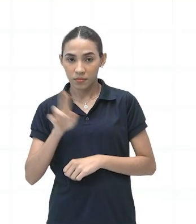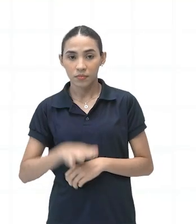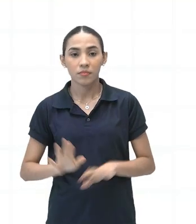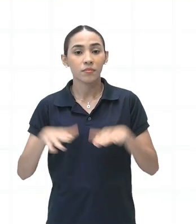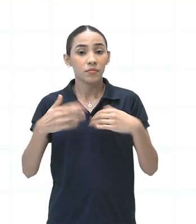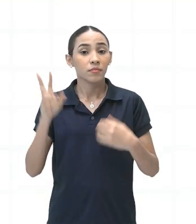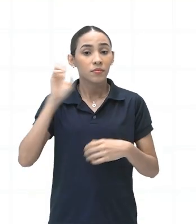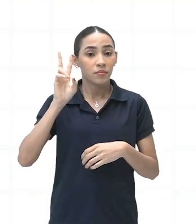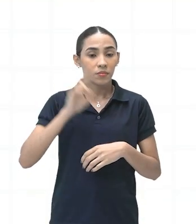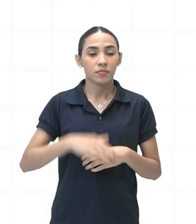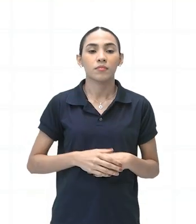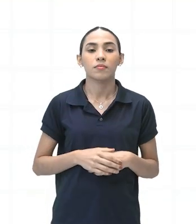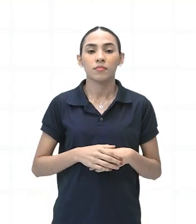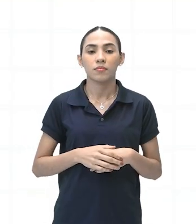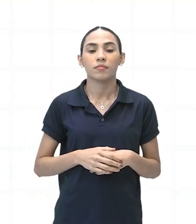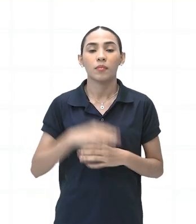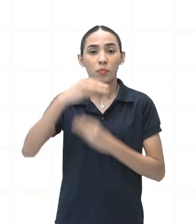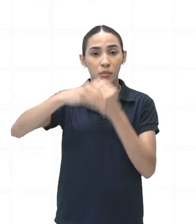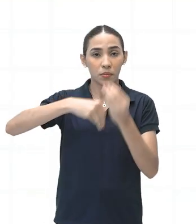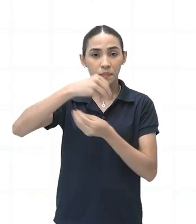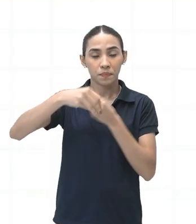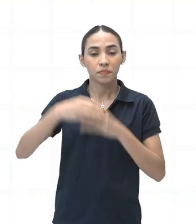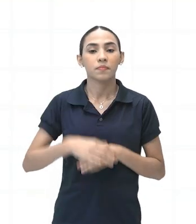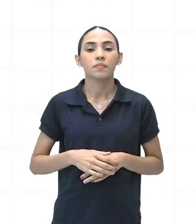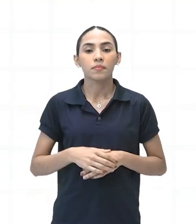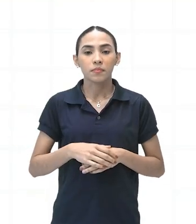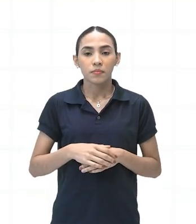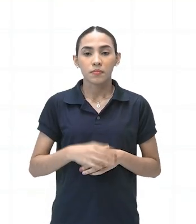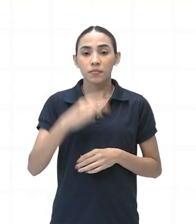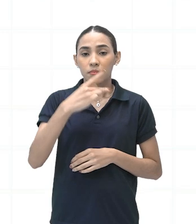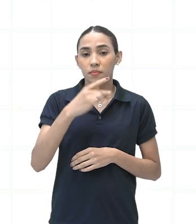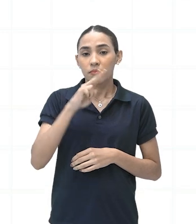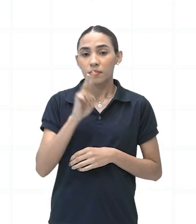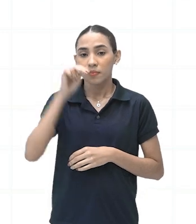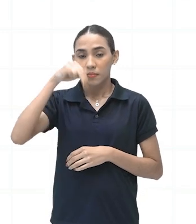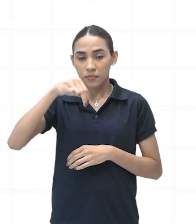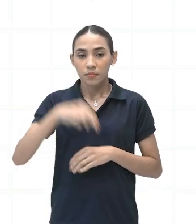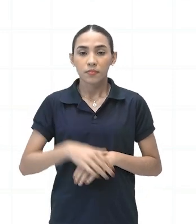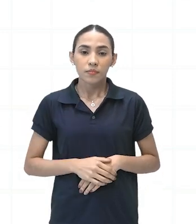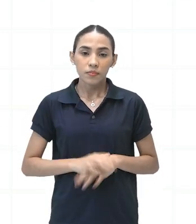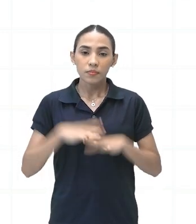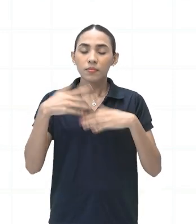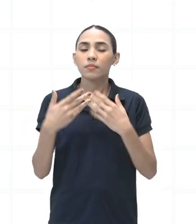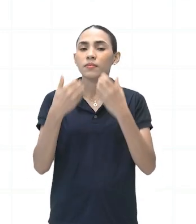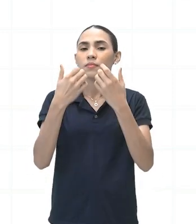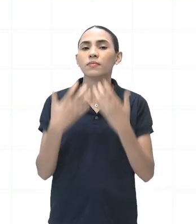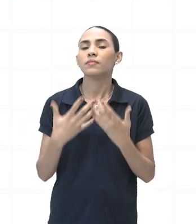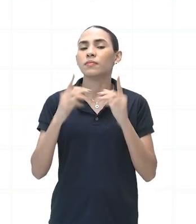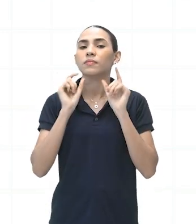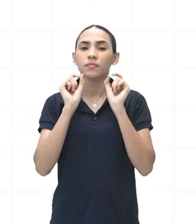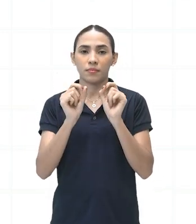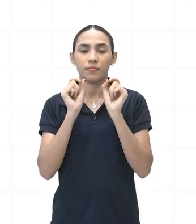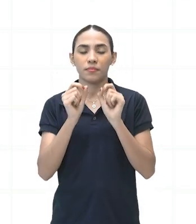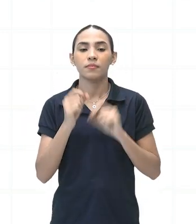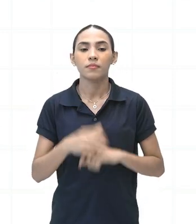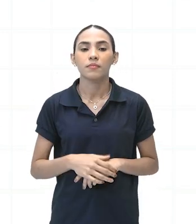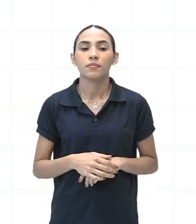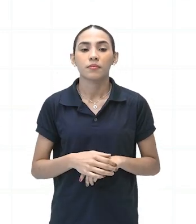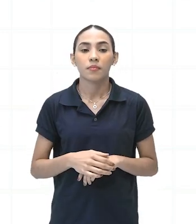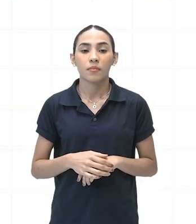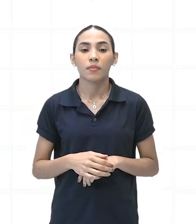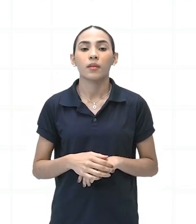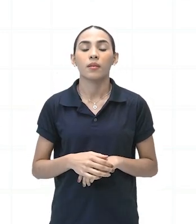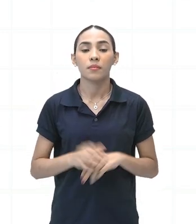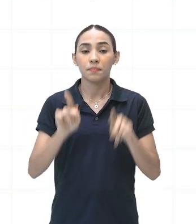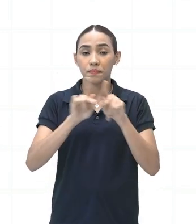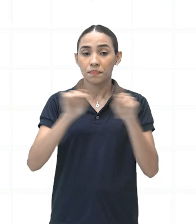Então, vamos relembrar. É mistura, né? Tem essa sigla, PVN. E aí, o que vai acontecer com esse predicado?